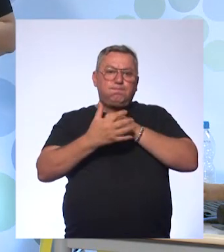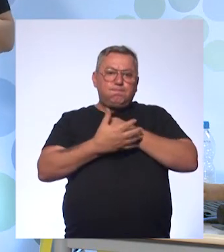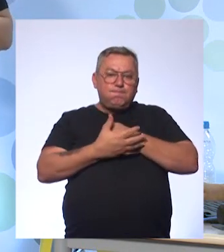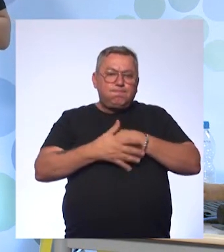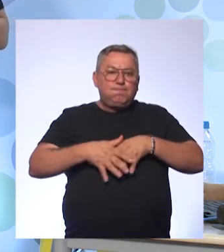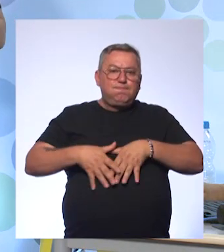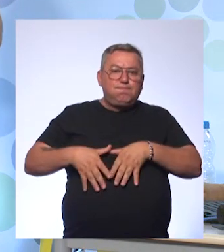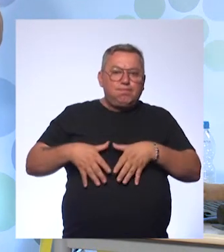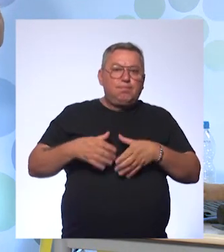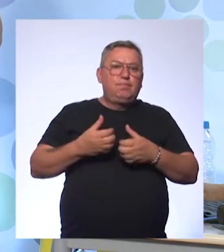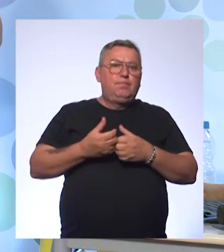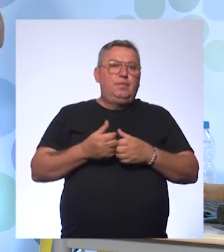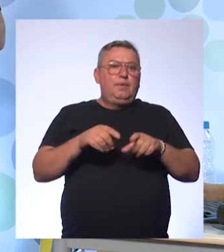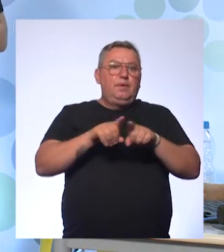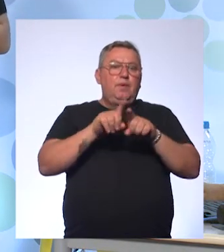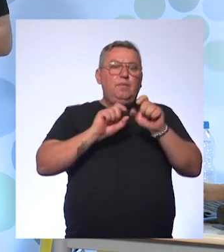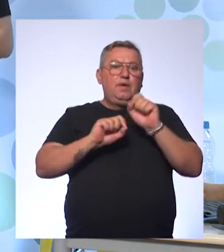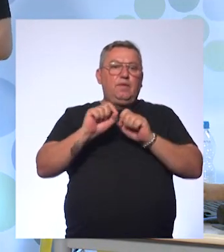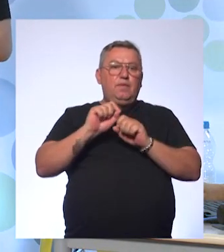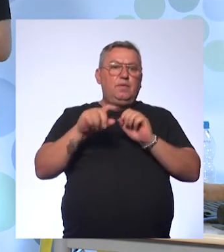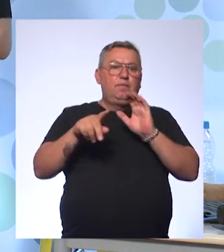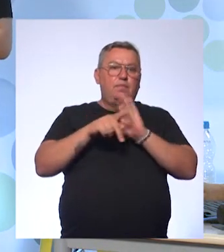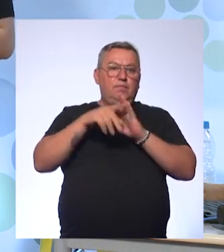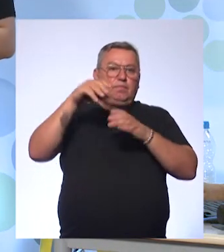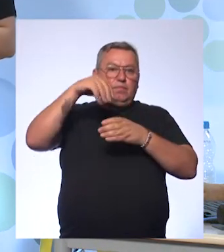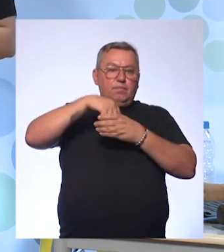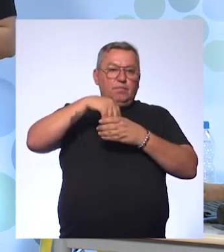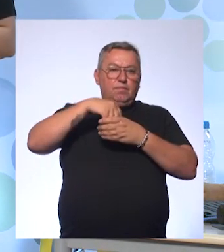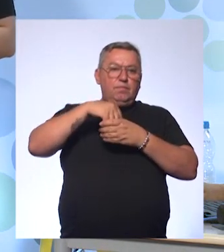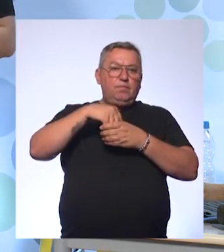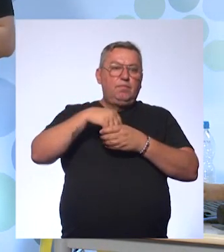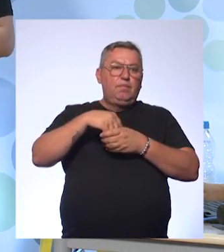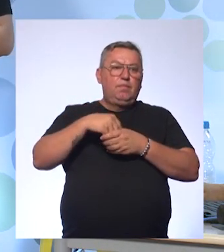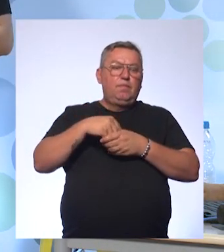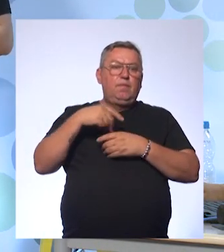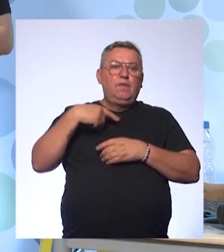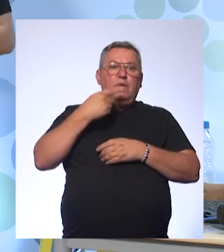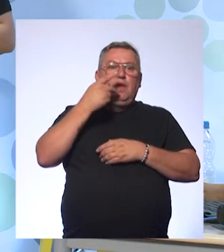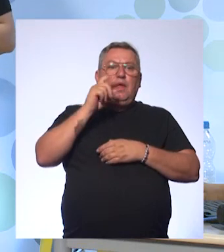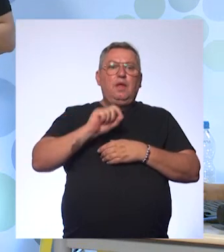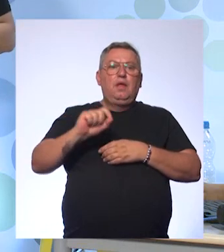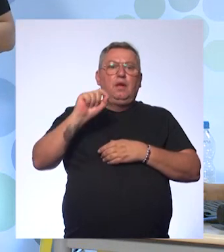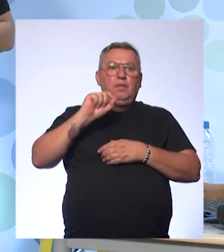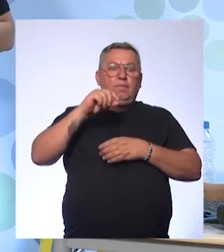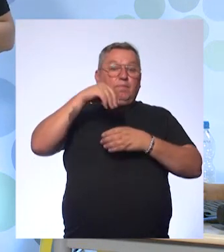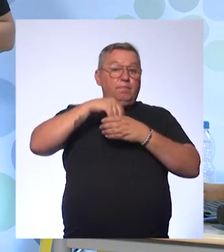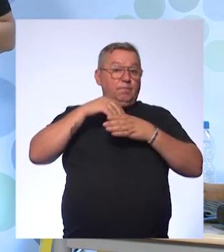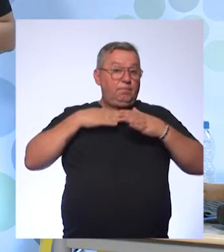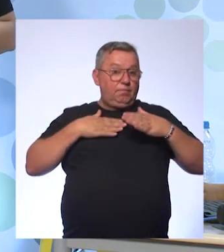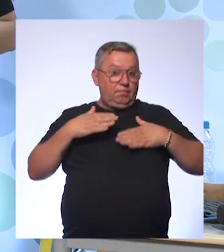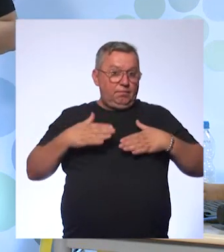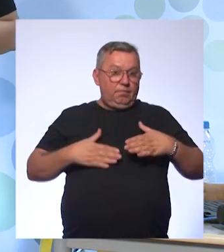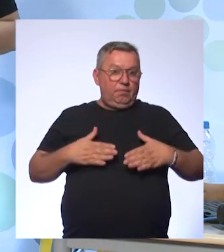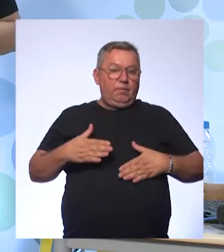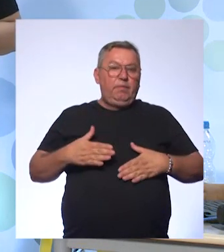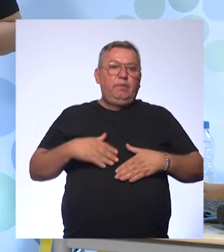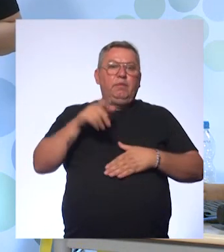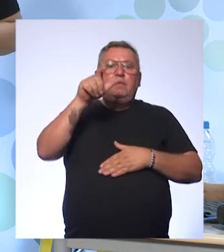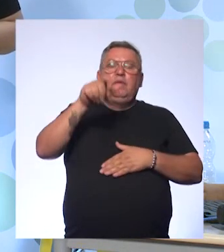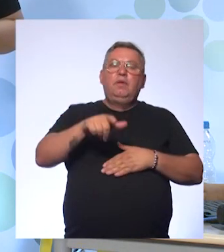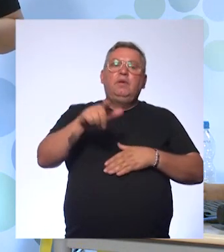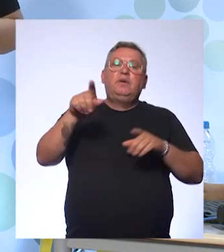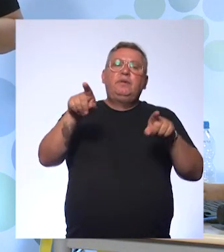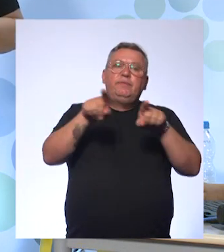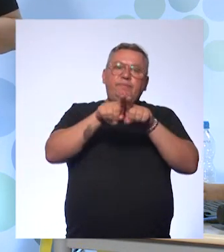tá? E formar ali a cavidade interna. Então, a gente também fala em relação à cavidade corporal, né? O indivíduo ele